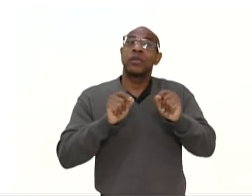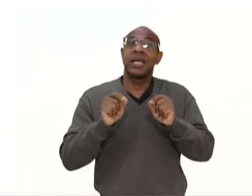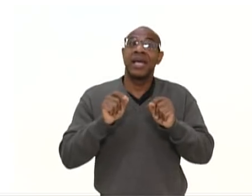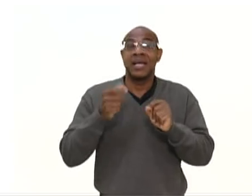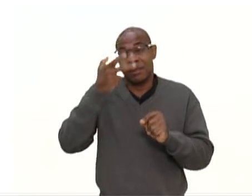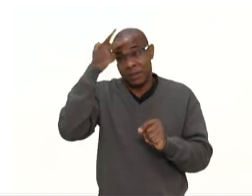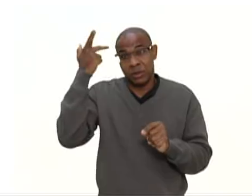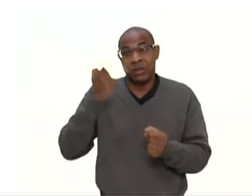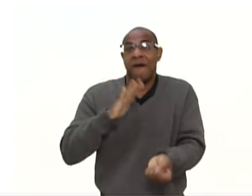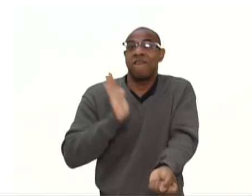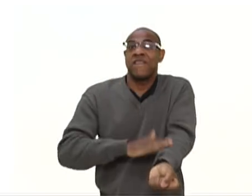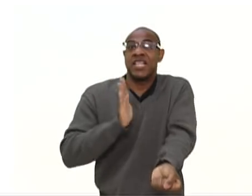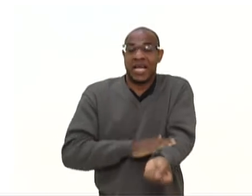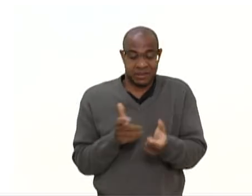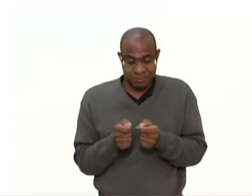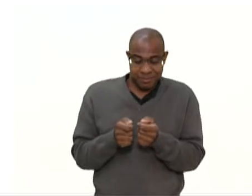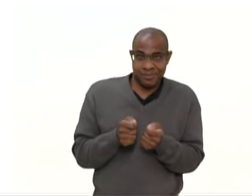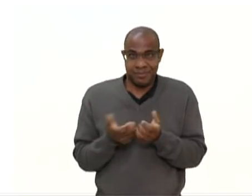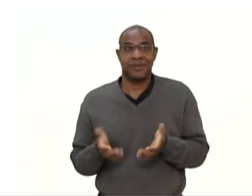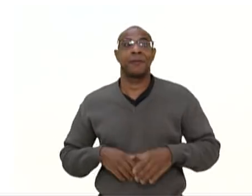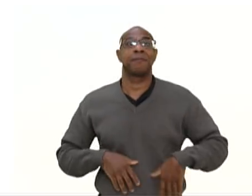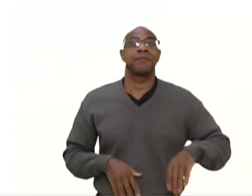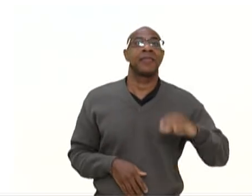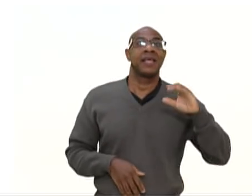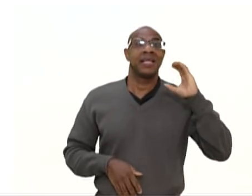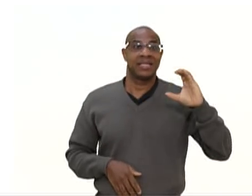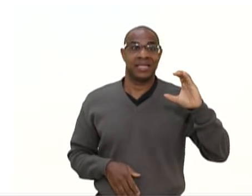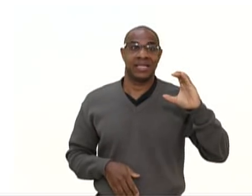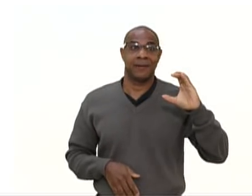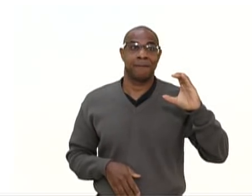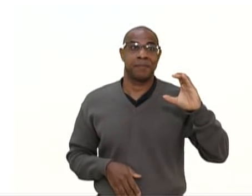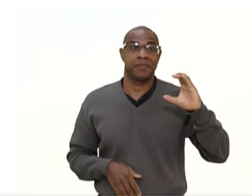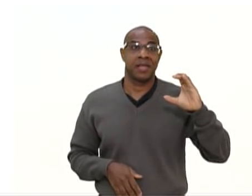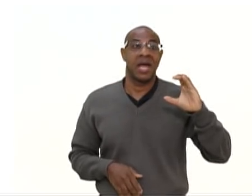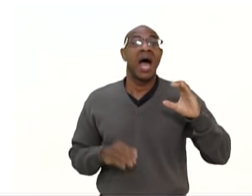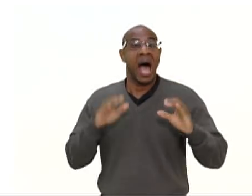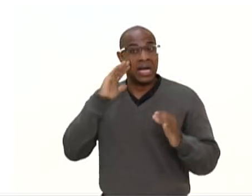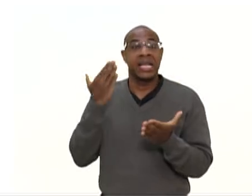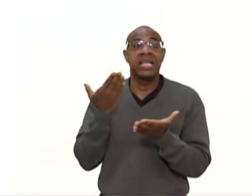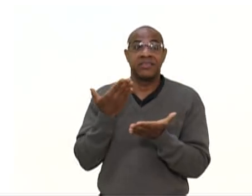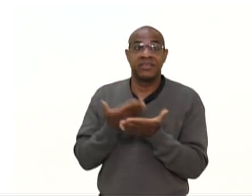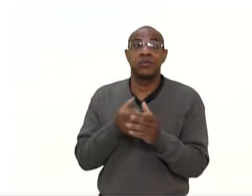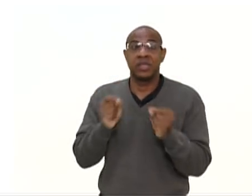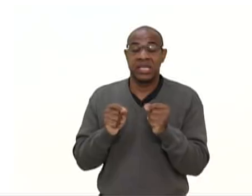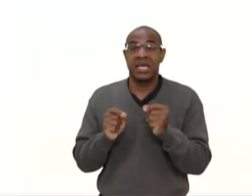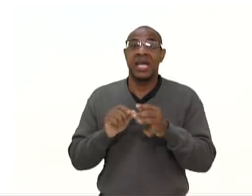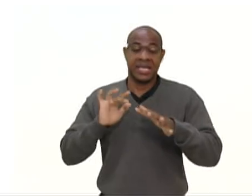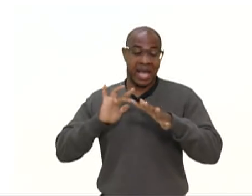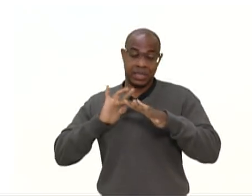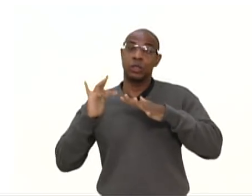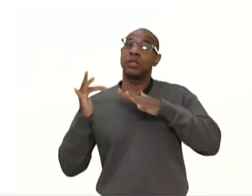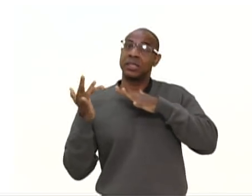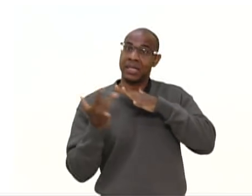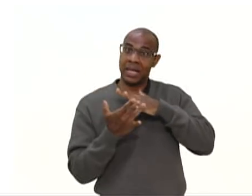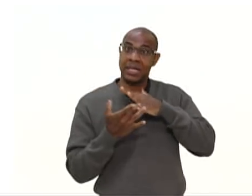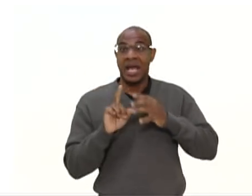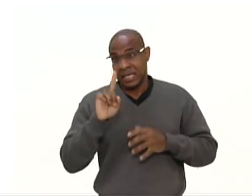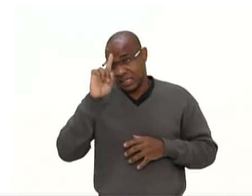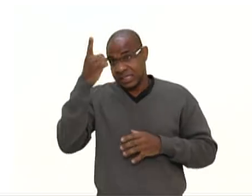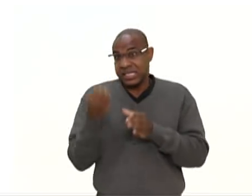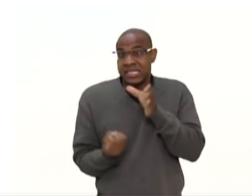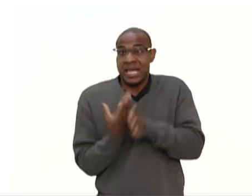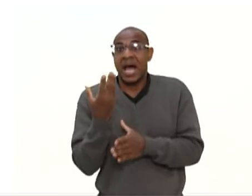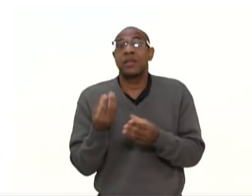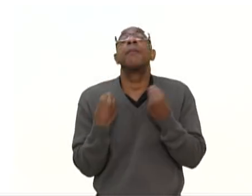redes sociais foram criadas para que nós tivéssemos mais contato com as pessoas. Então,